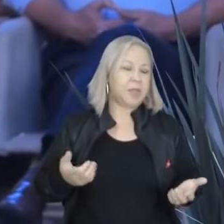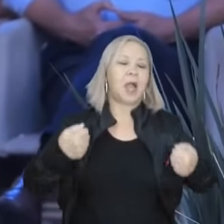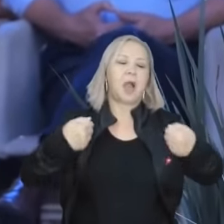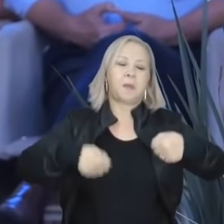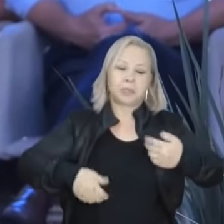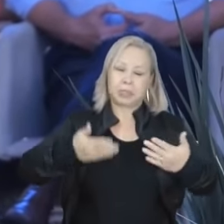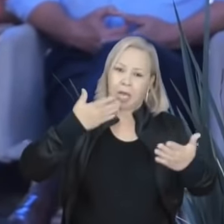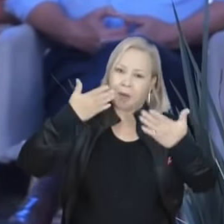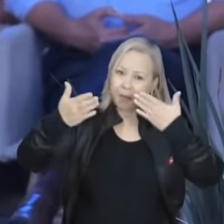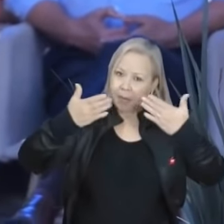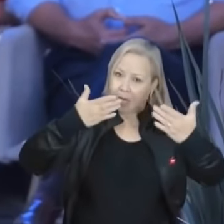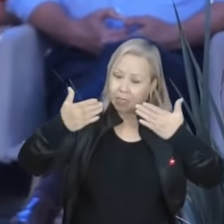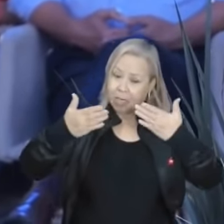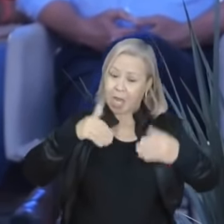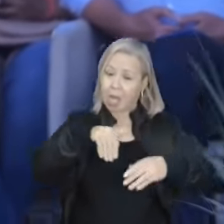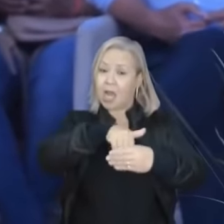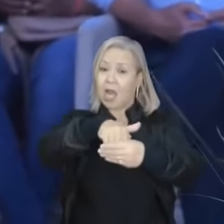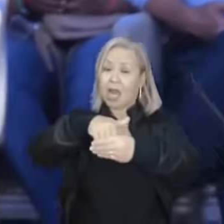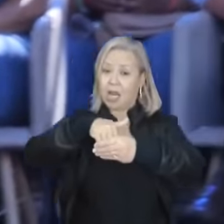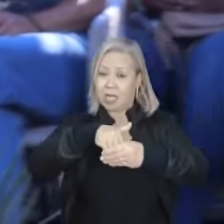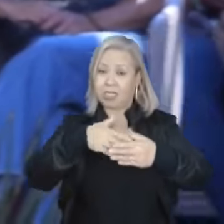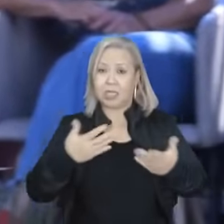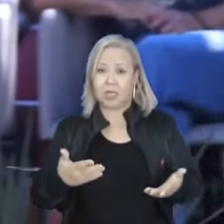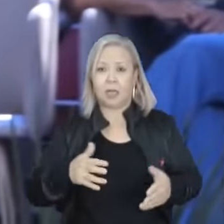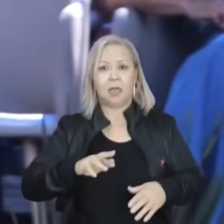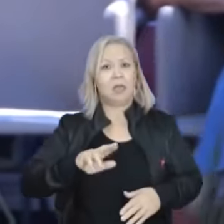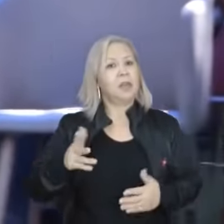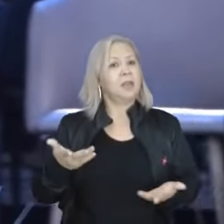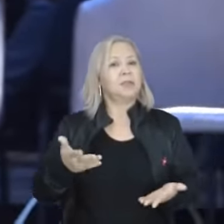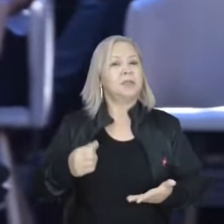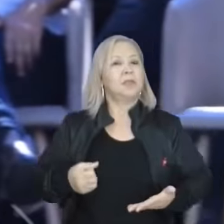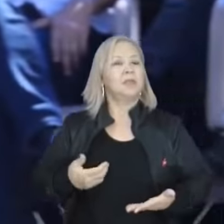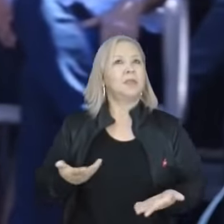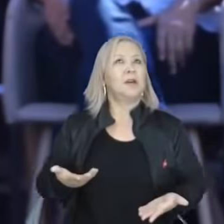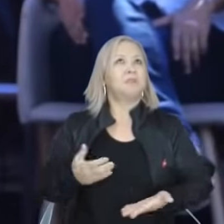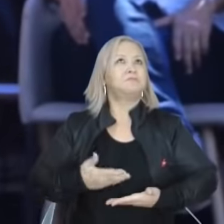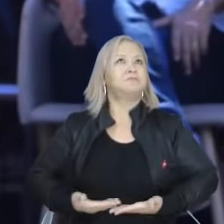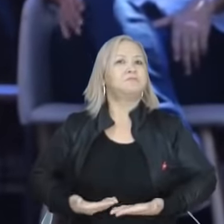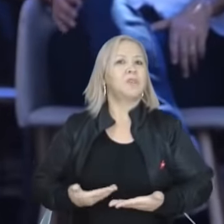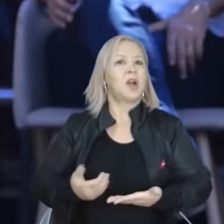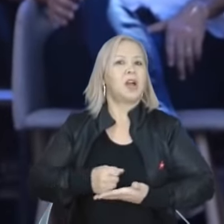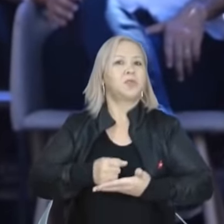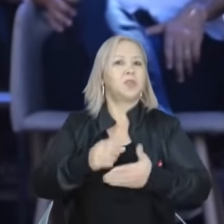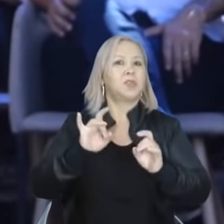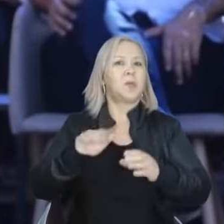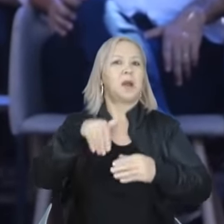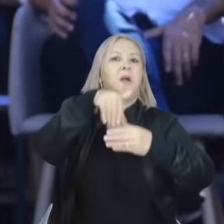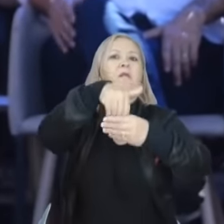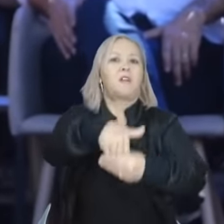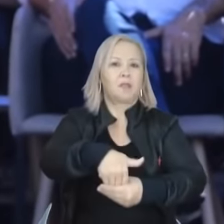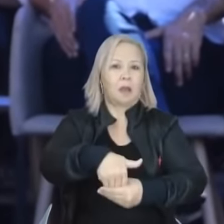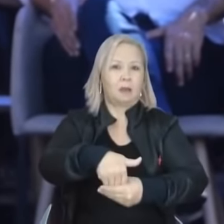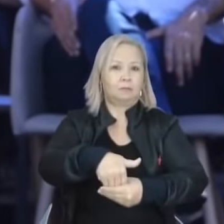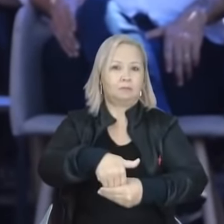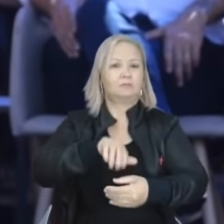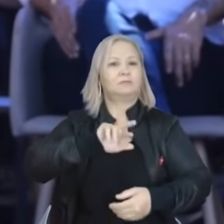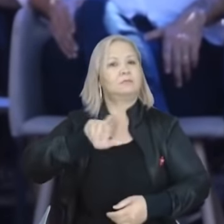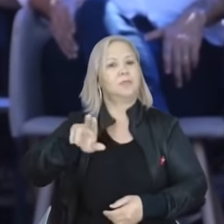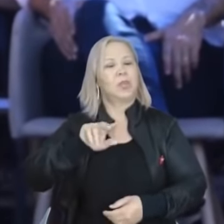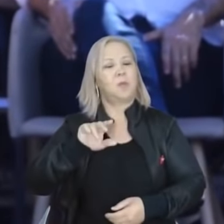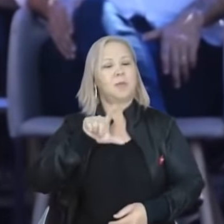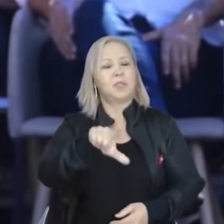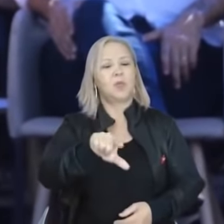a eleição não serve apenas para a gente colocar um voto. A gente tem que escolher a